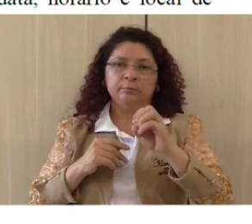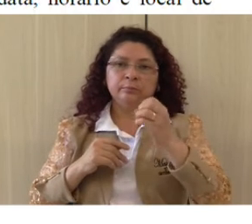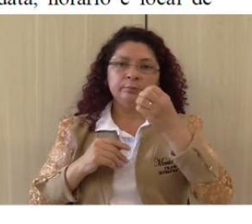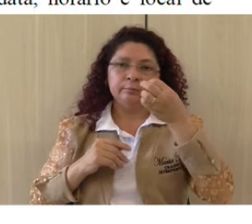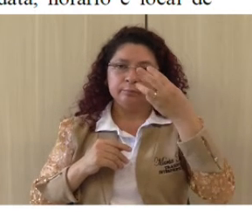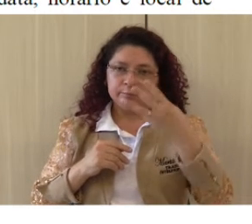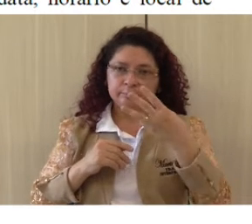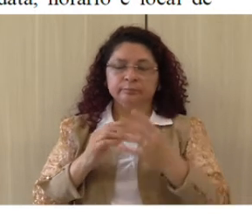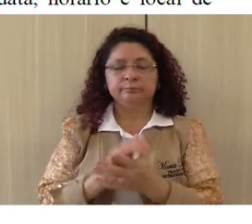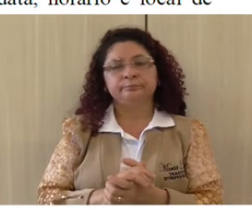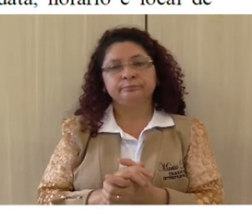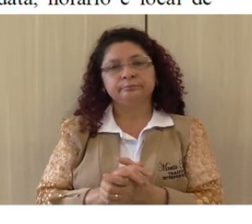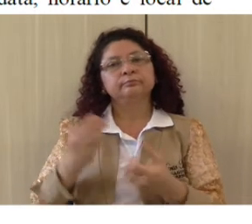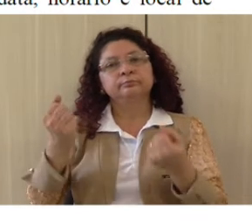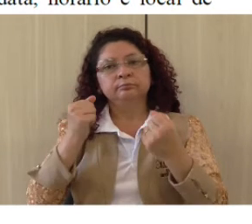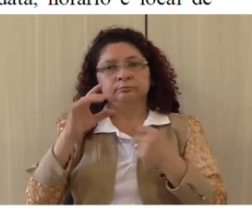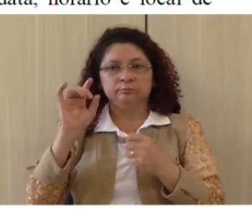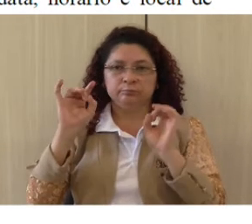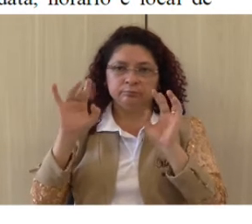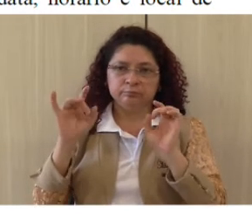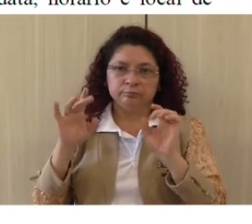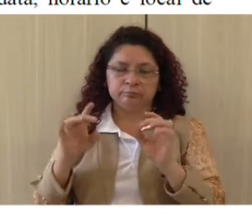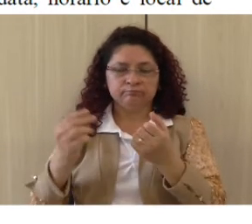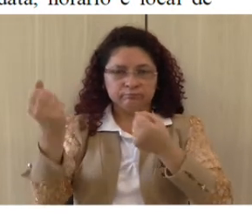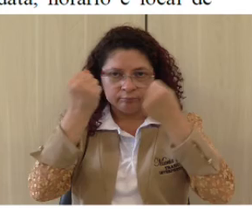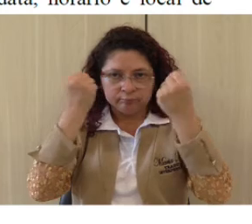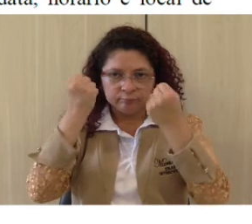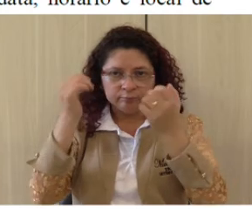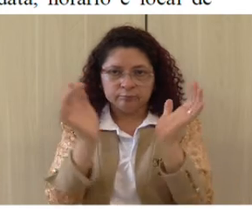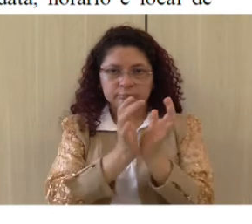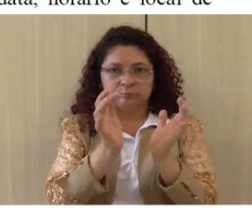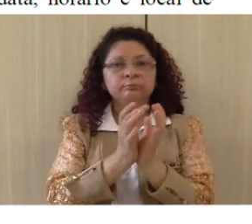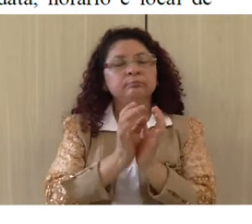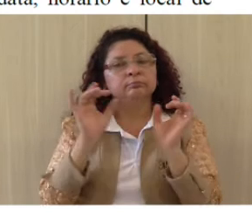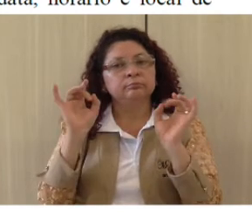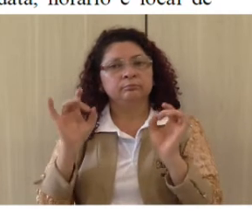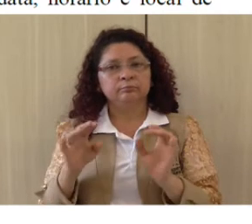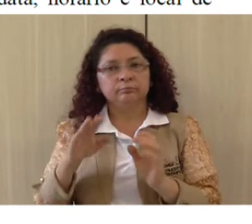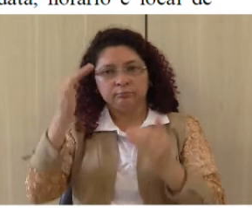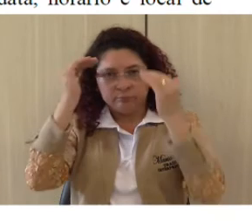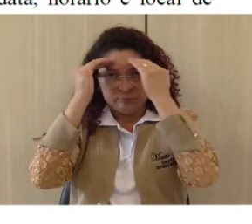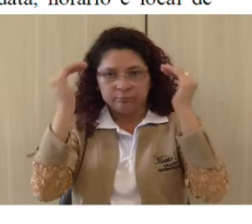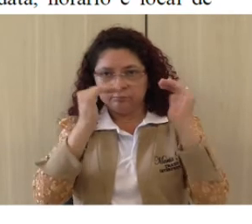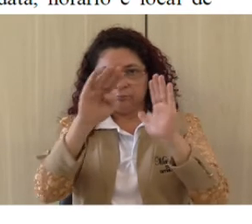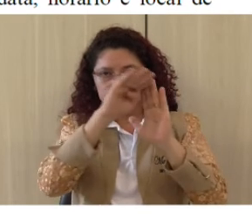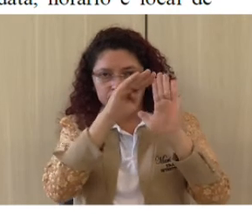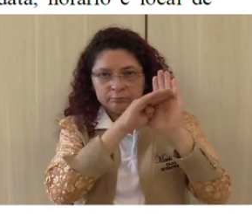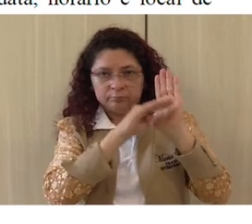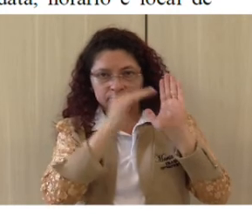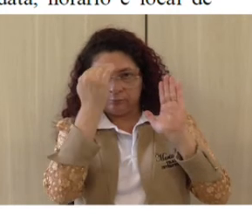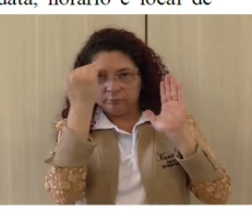A solicitação de condições especiais será analisada por comissão especializada, que obedecerá aos critérios